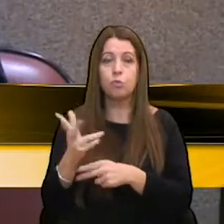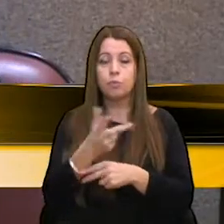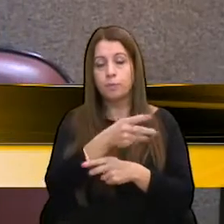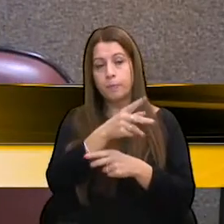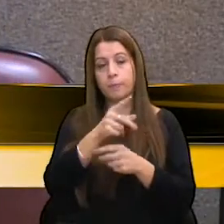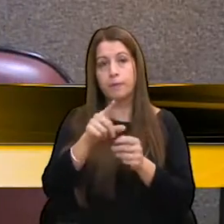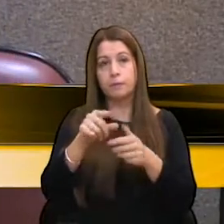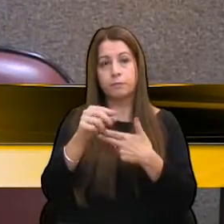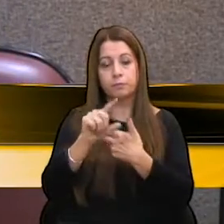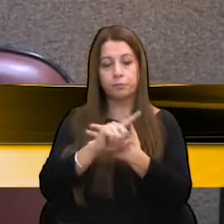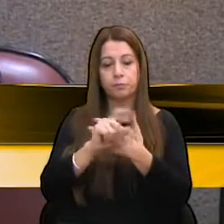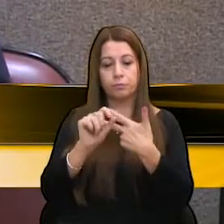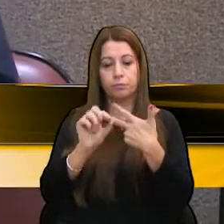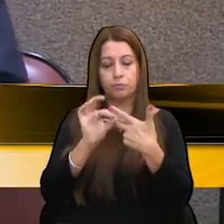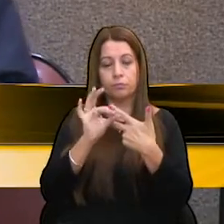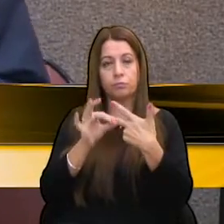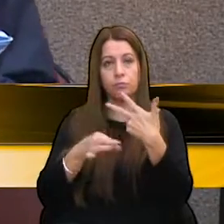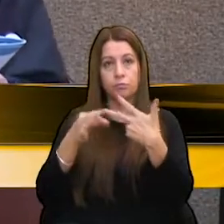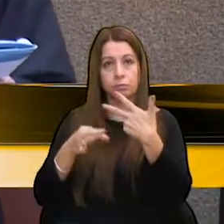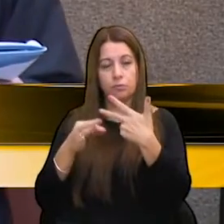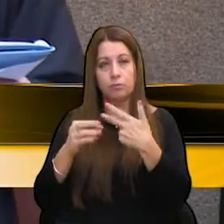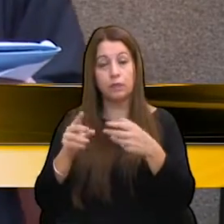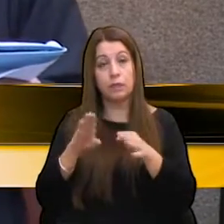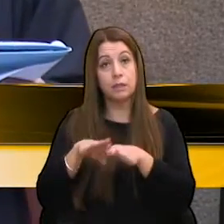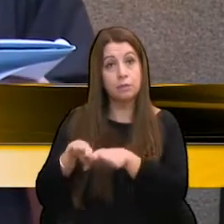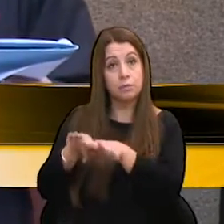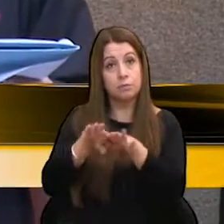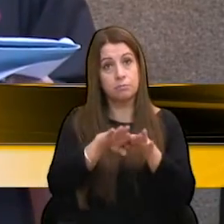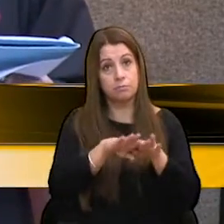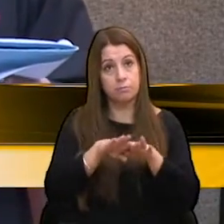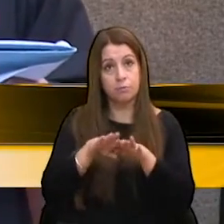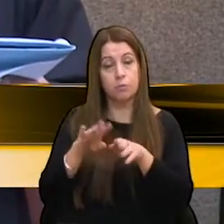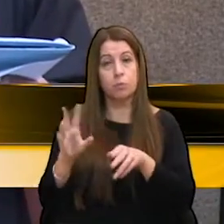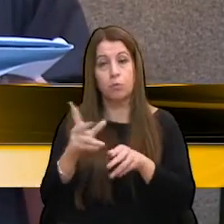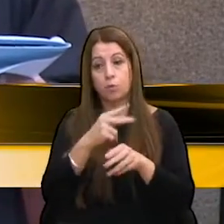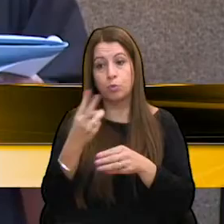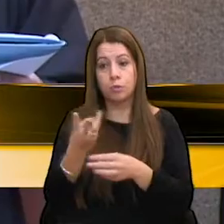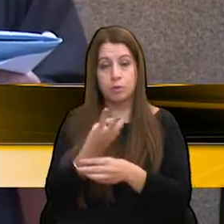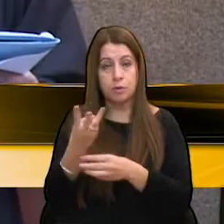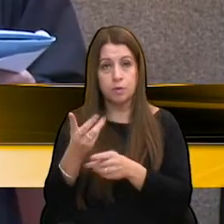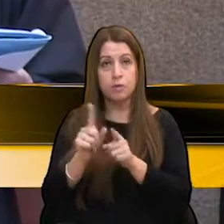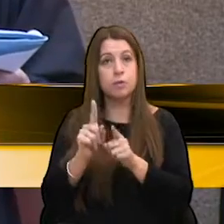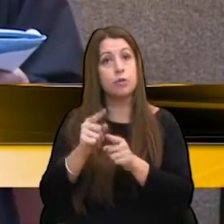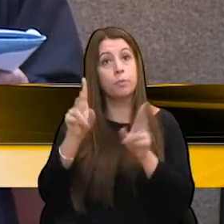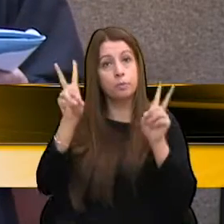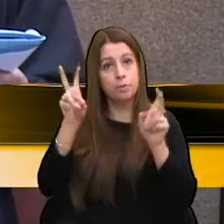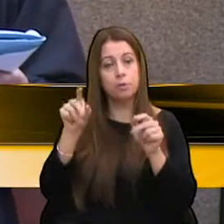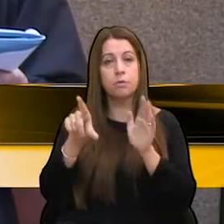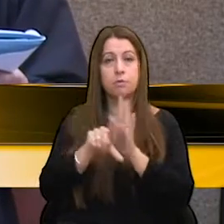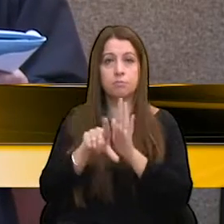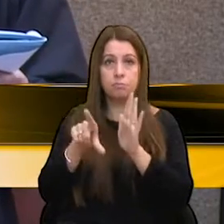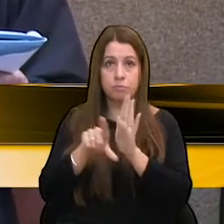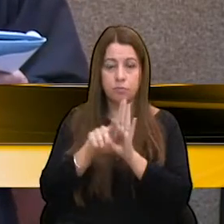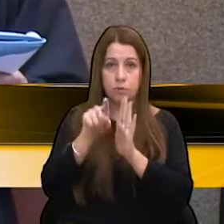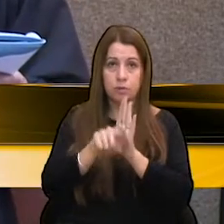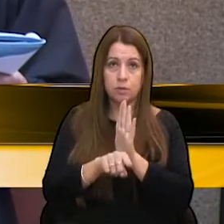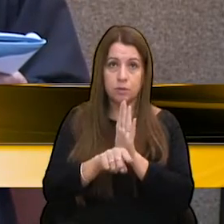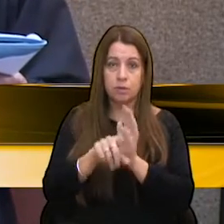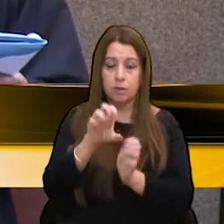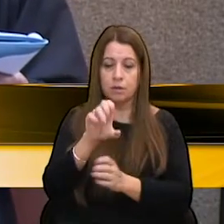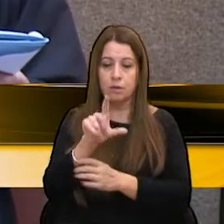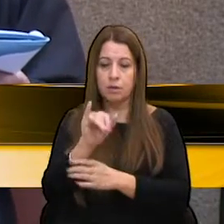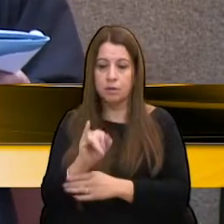Executivo, Legislativo, Judiciário, independente e harmônicos entre si. Sobre o tema de iniciativa legislativa, Eli